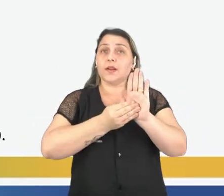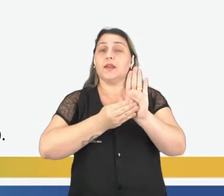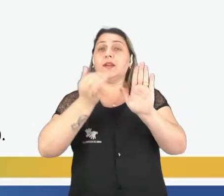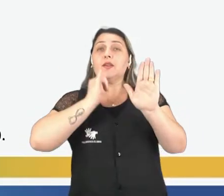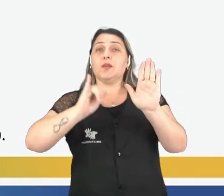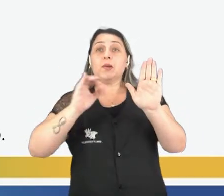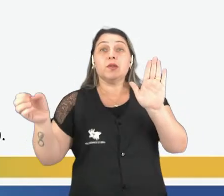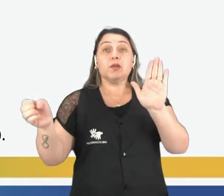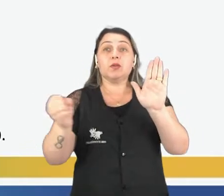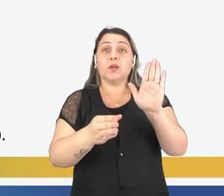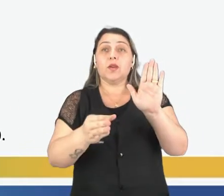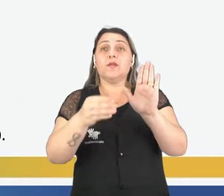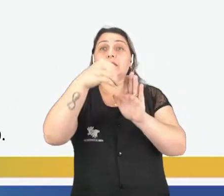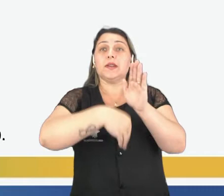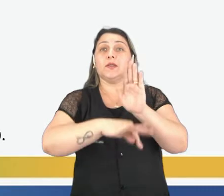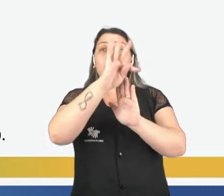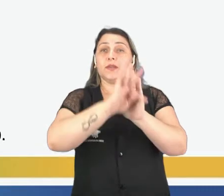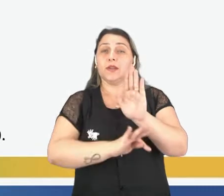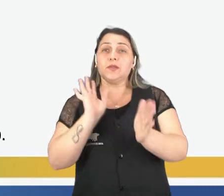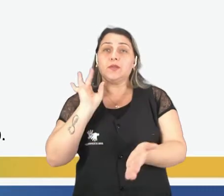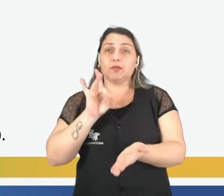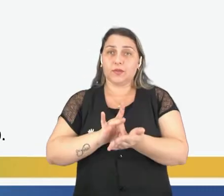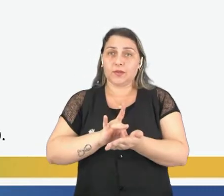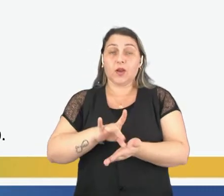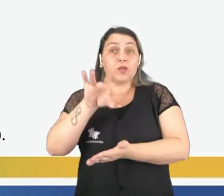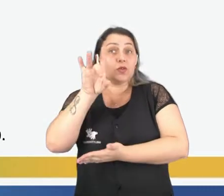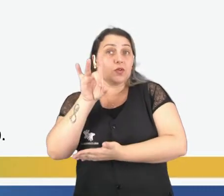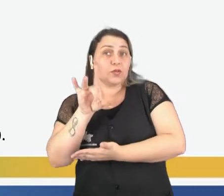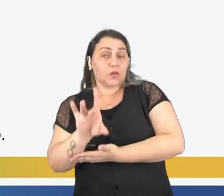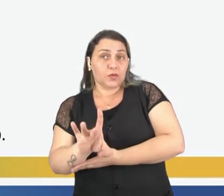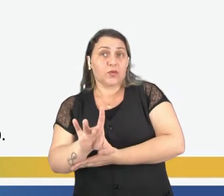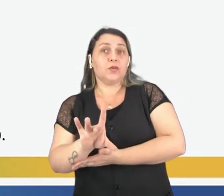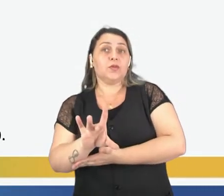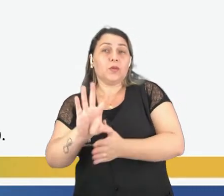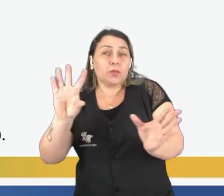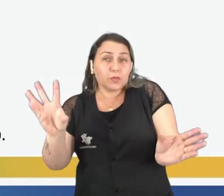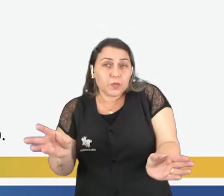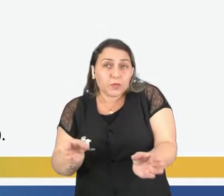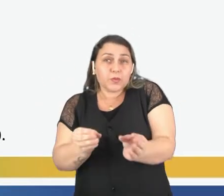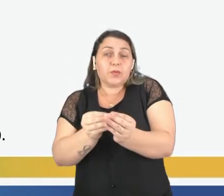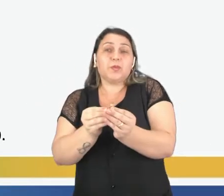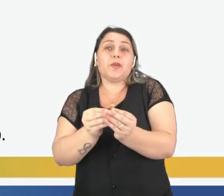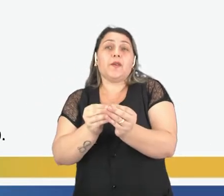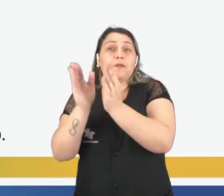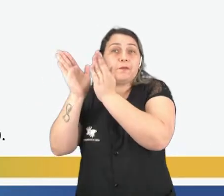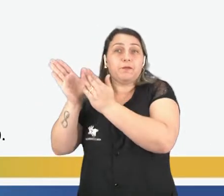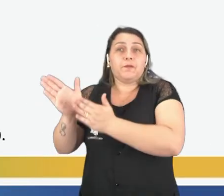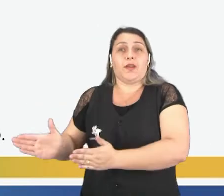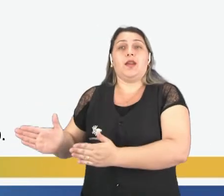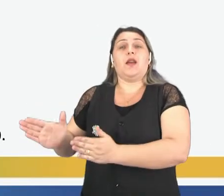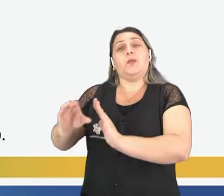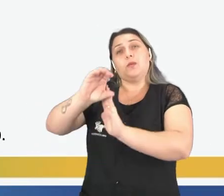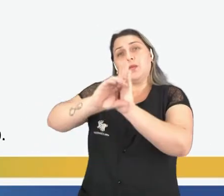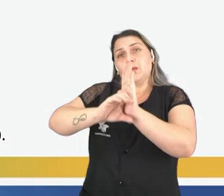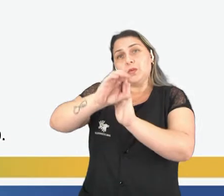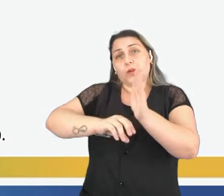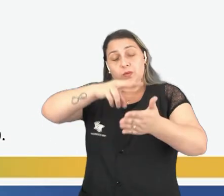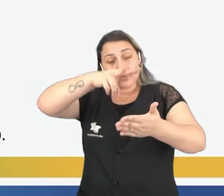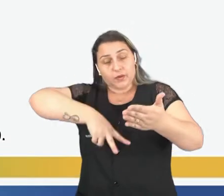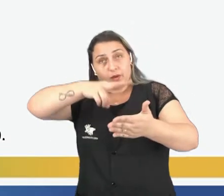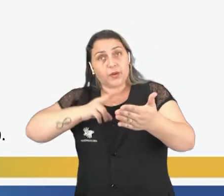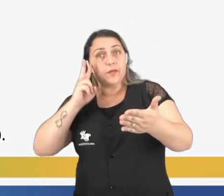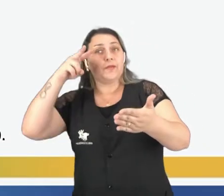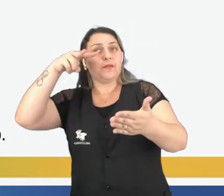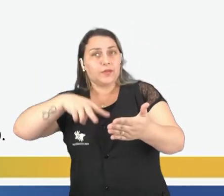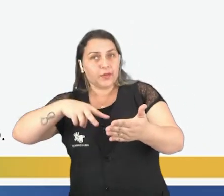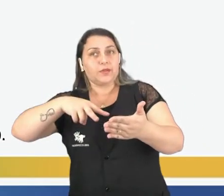informações novas ao texto original, apenas sintetizar de forma fidedigna o conteúdo lido e